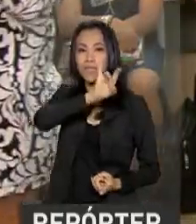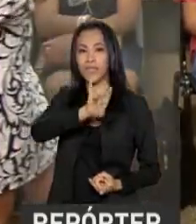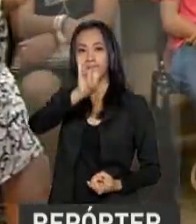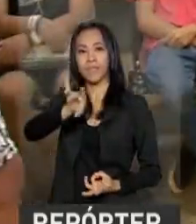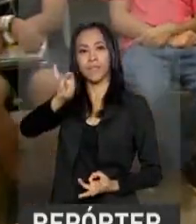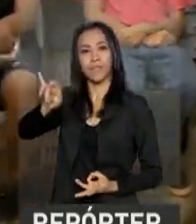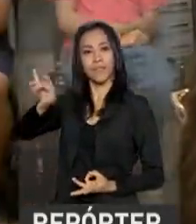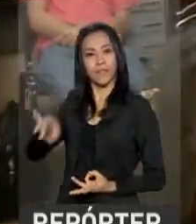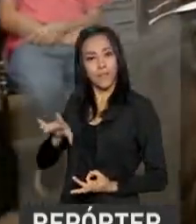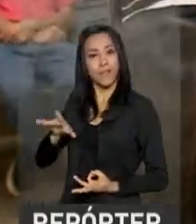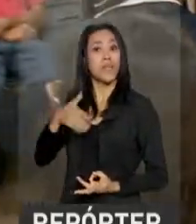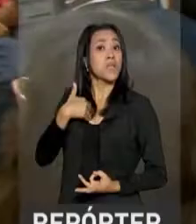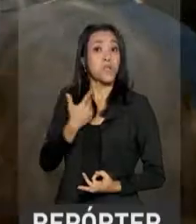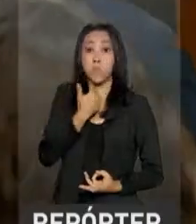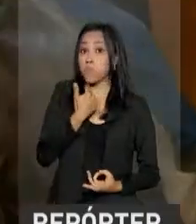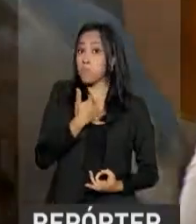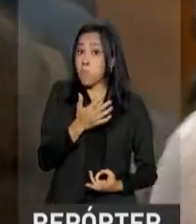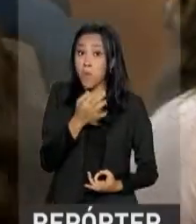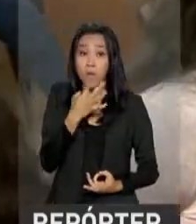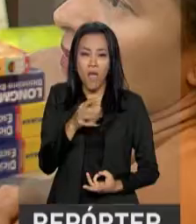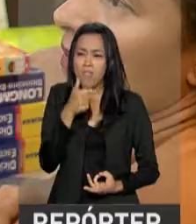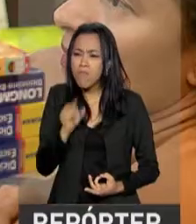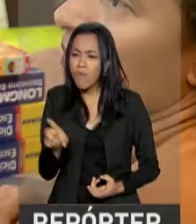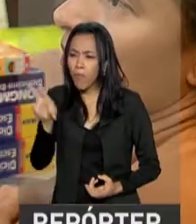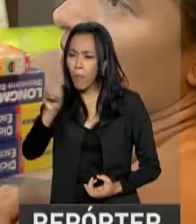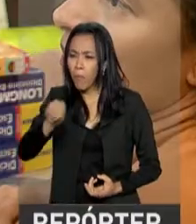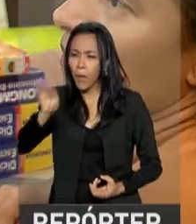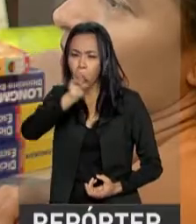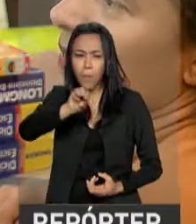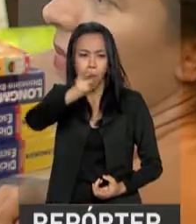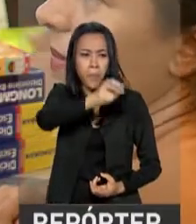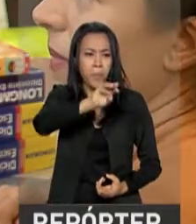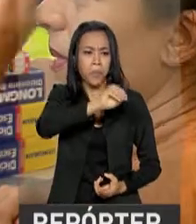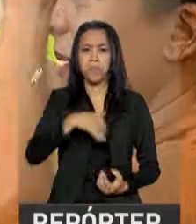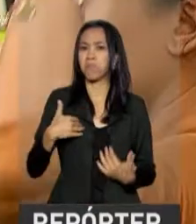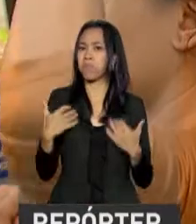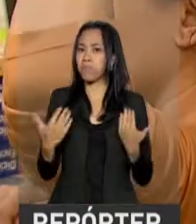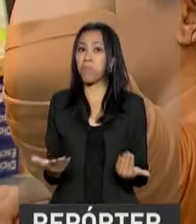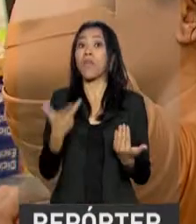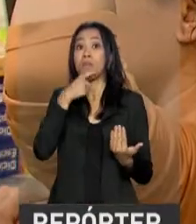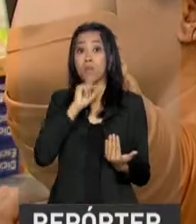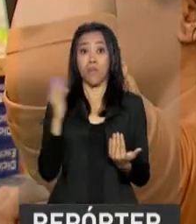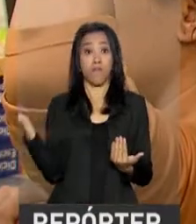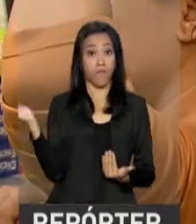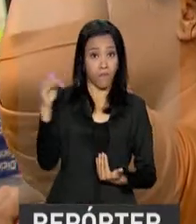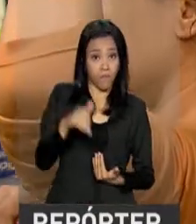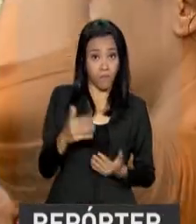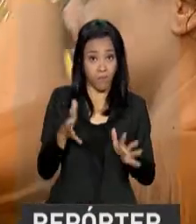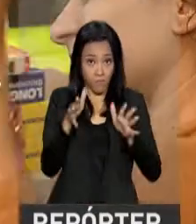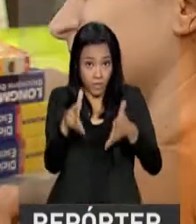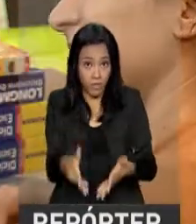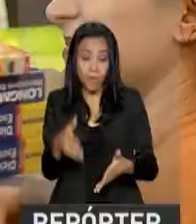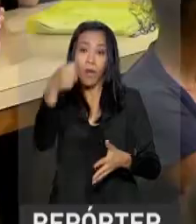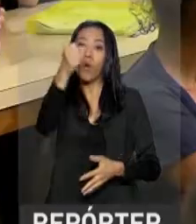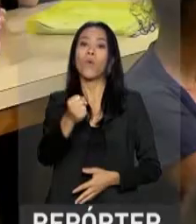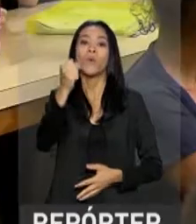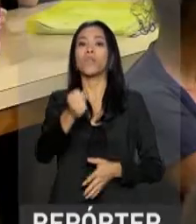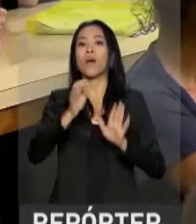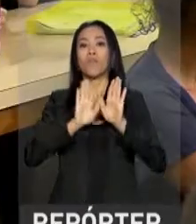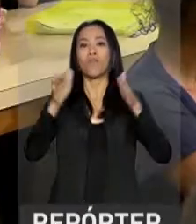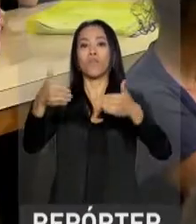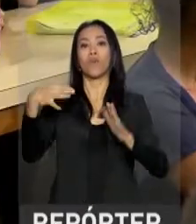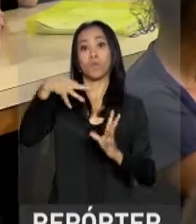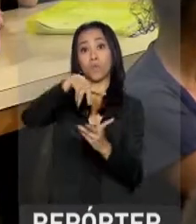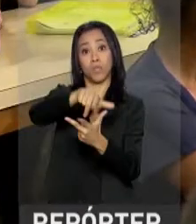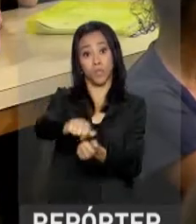Não importa qual a língua e de onde vem, quem chegar na capital federal para participar do 8º Fórum Mundial da Água será